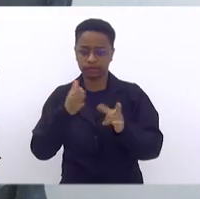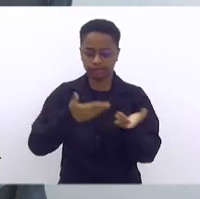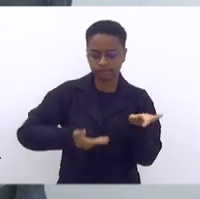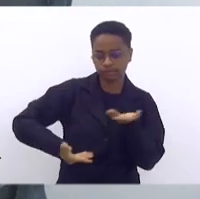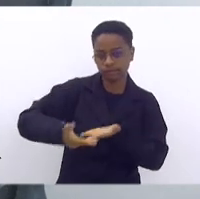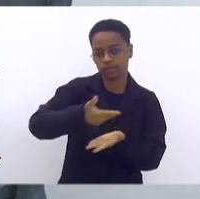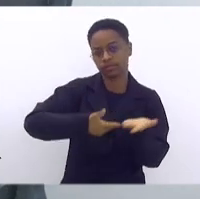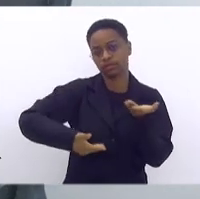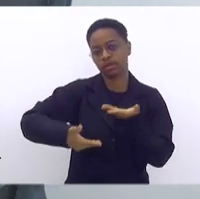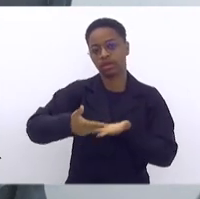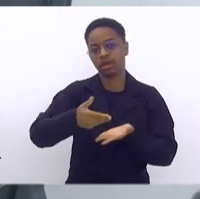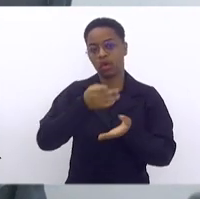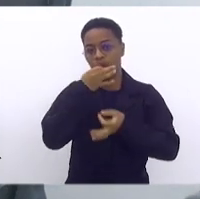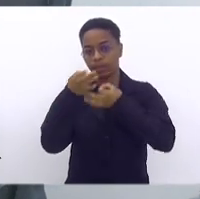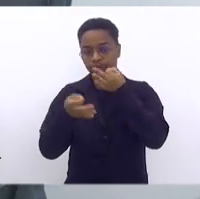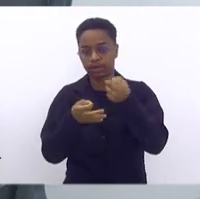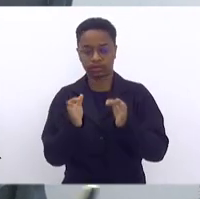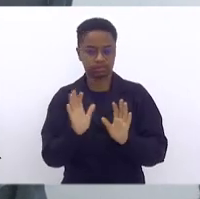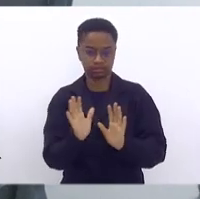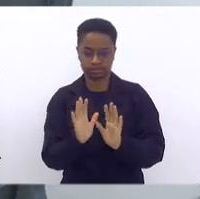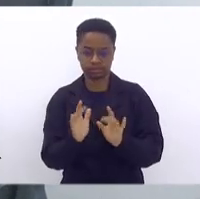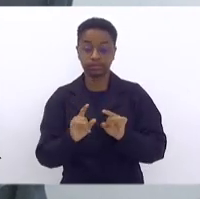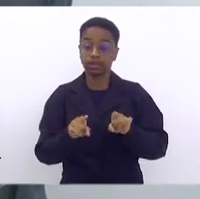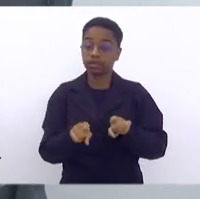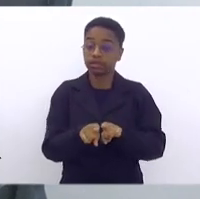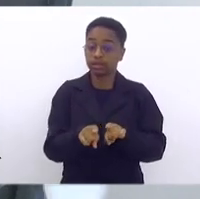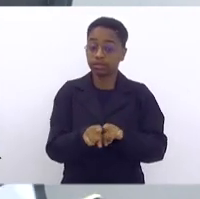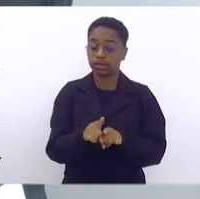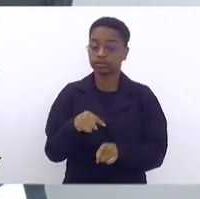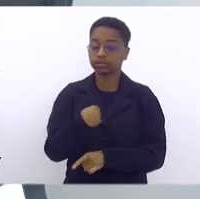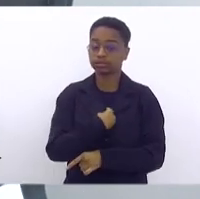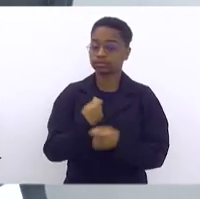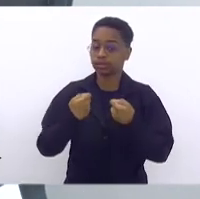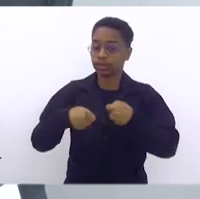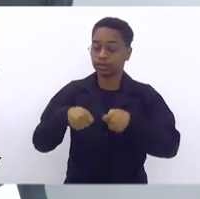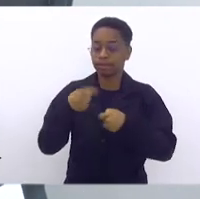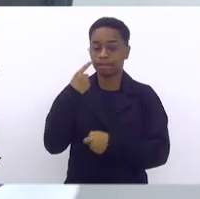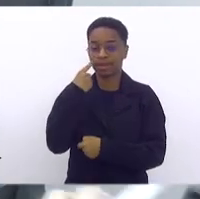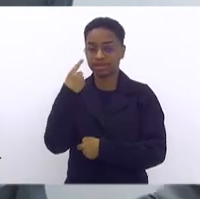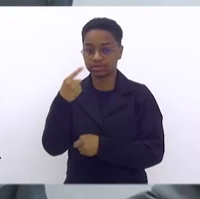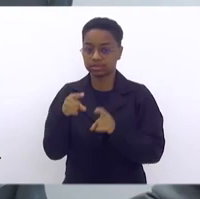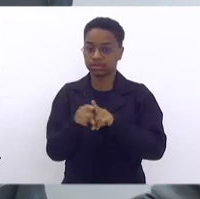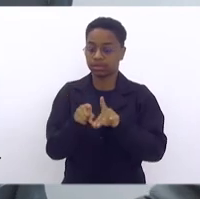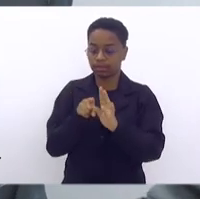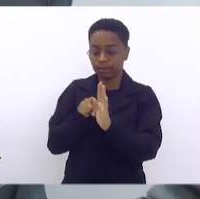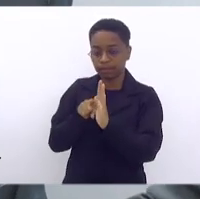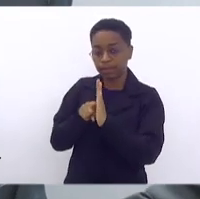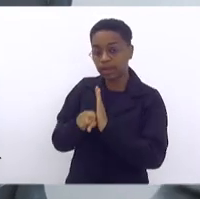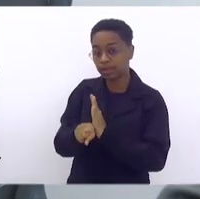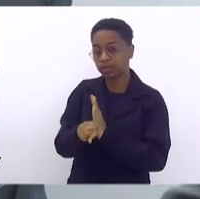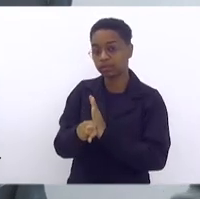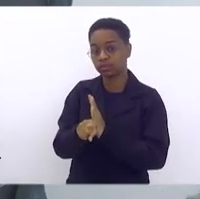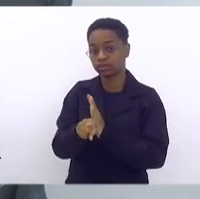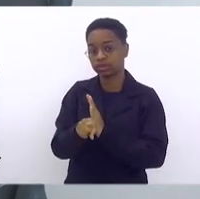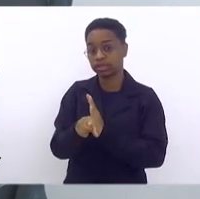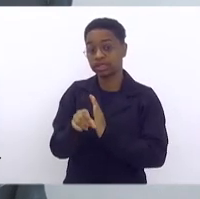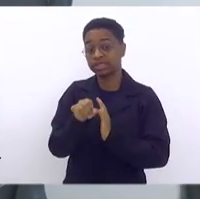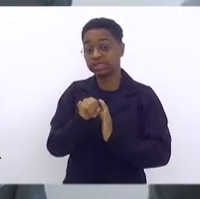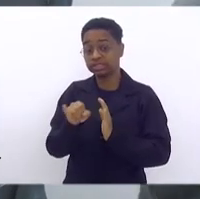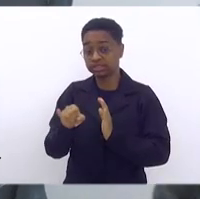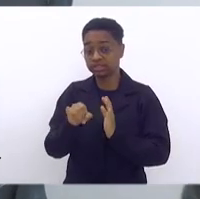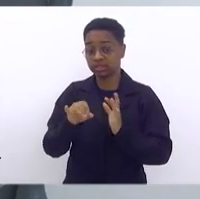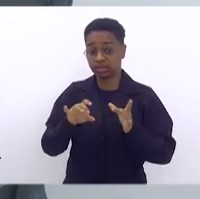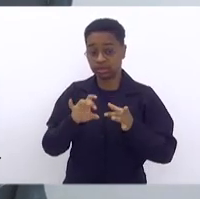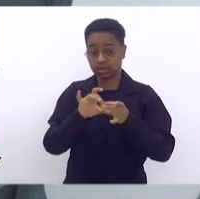né, de opinião, mas também perguntando se, no escopo da sua